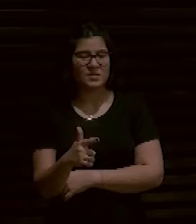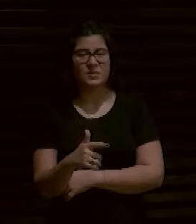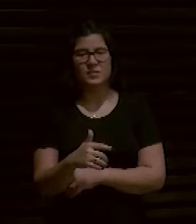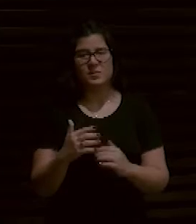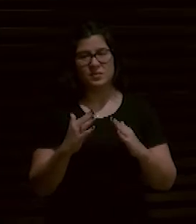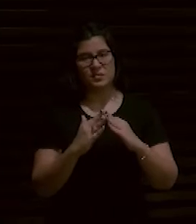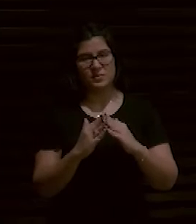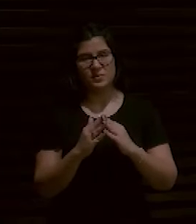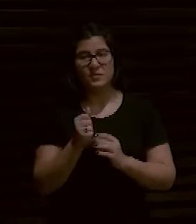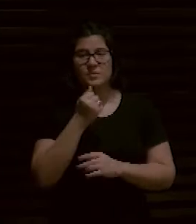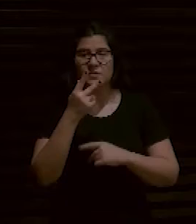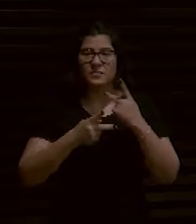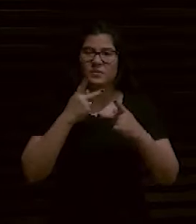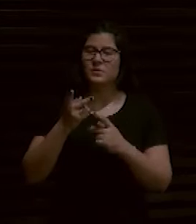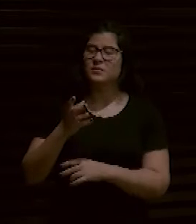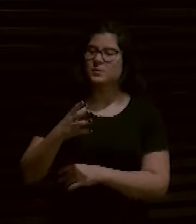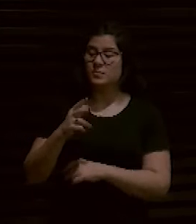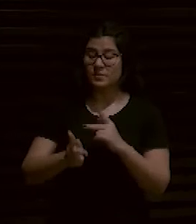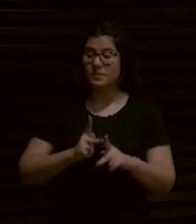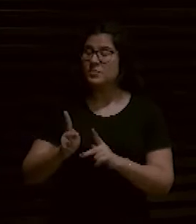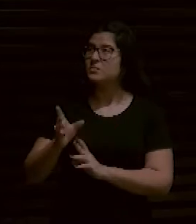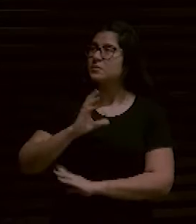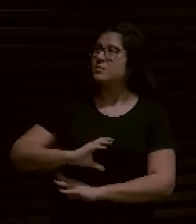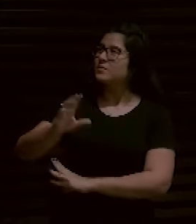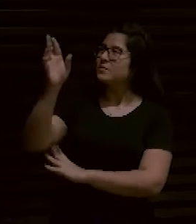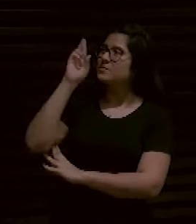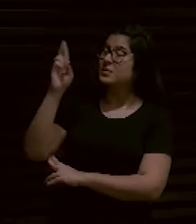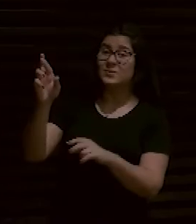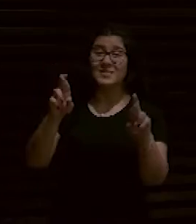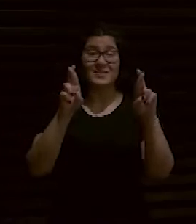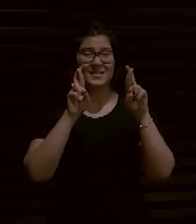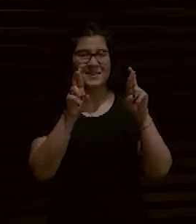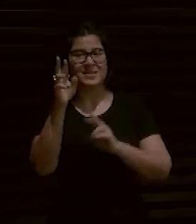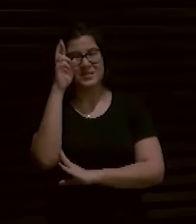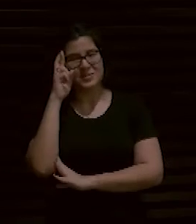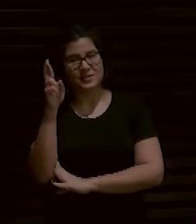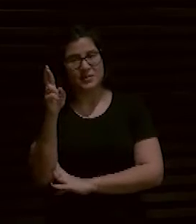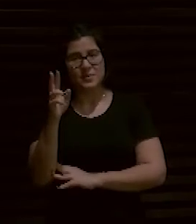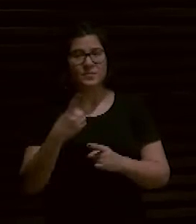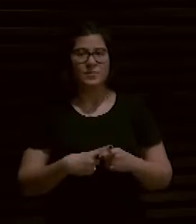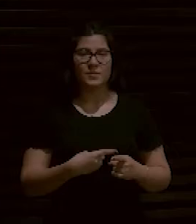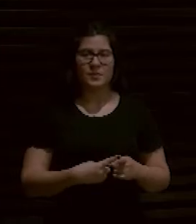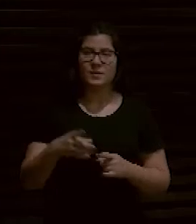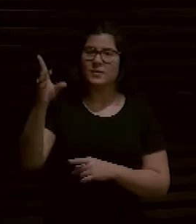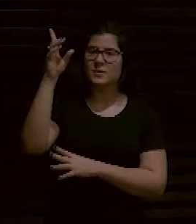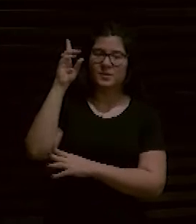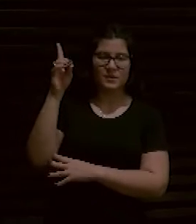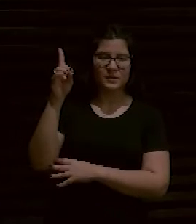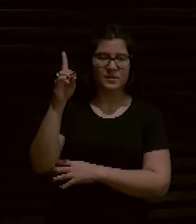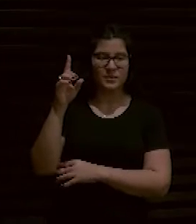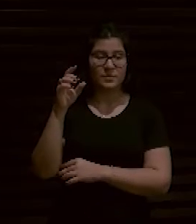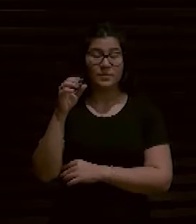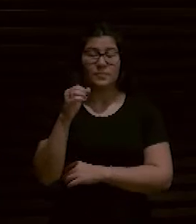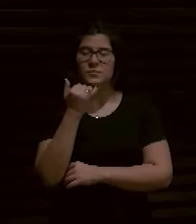o homem que confia no Senhor, e cuja esperança é o Senhor. Porque ele é como a